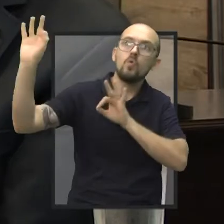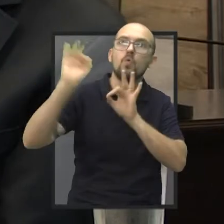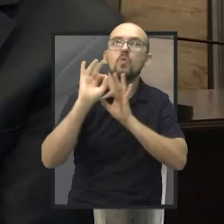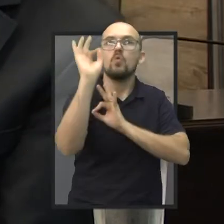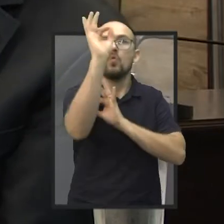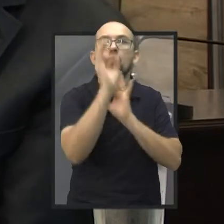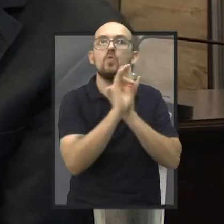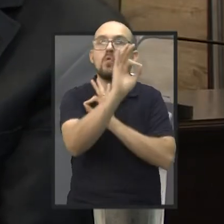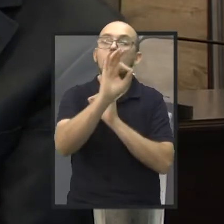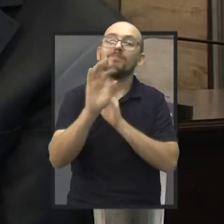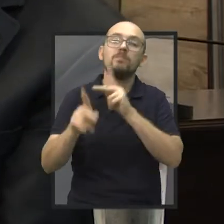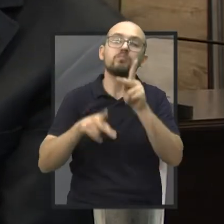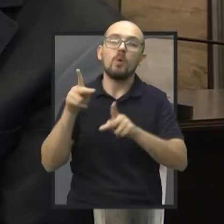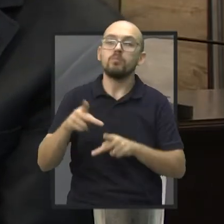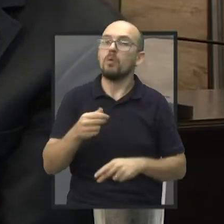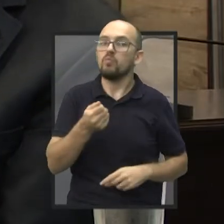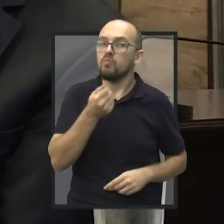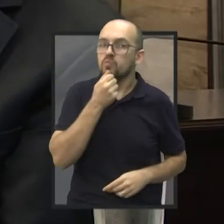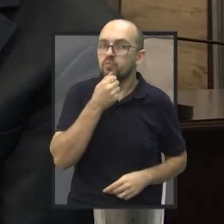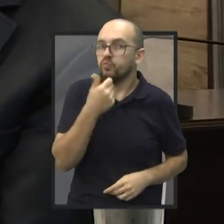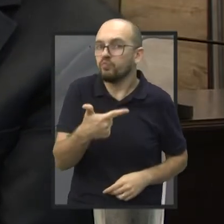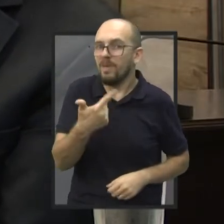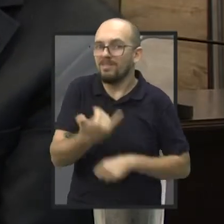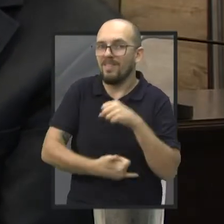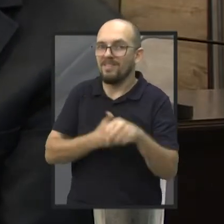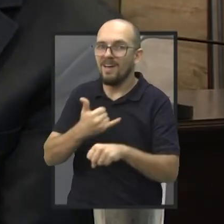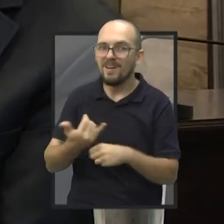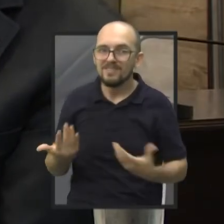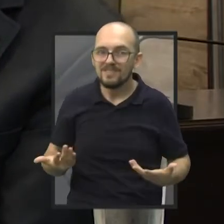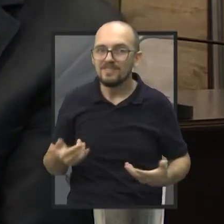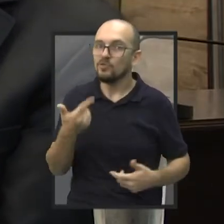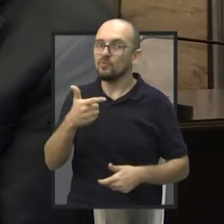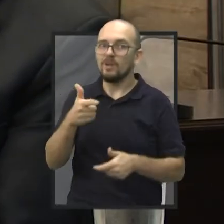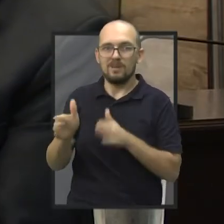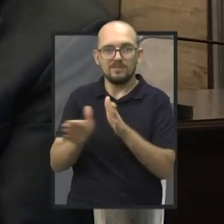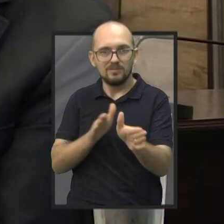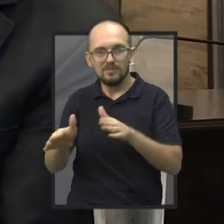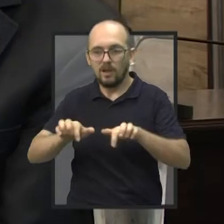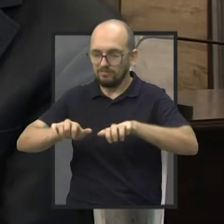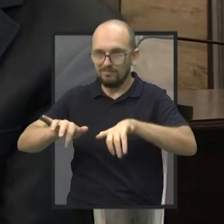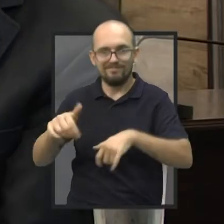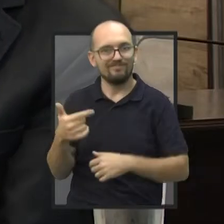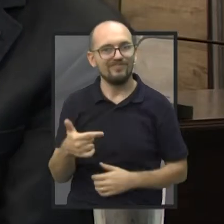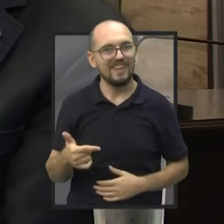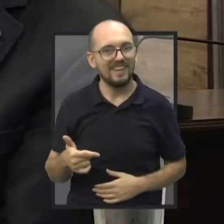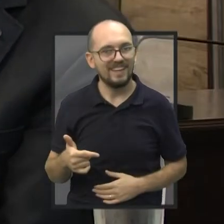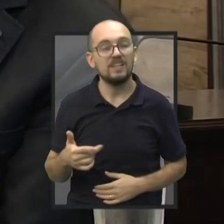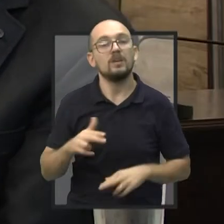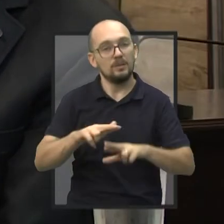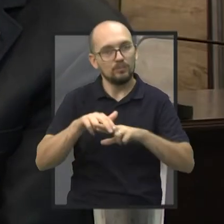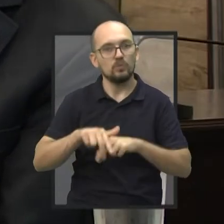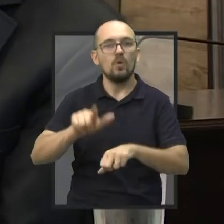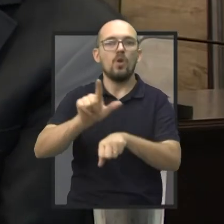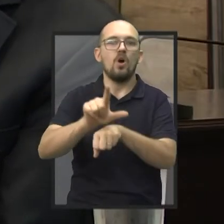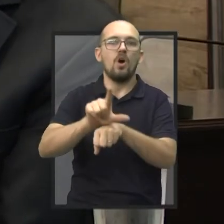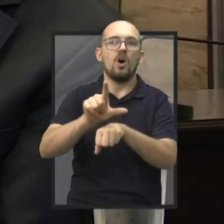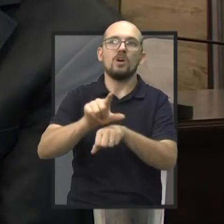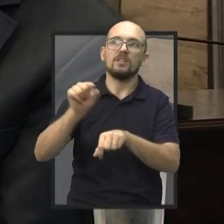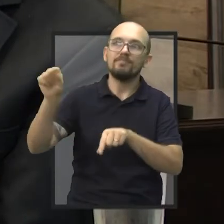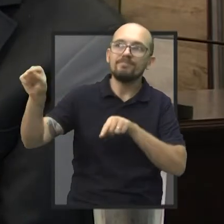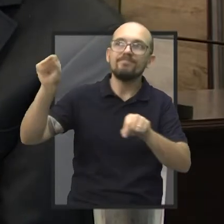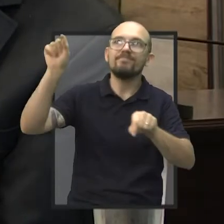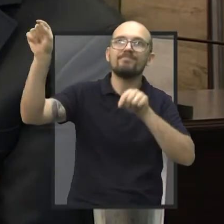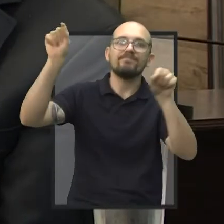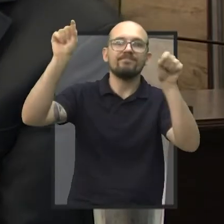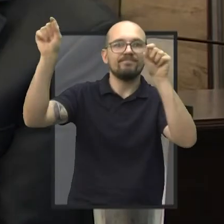a população ainda sofre com a falta de internet, com a falta de acesso. Bom, nos rincões do Brasil nós não